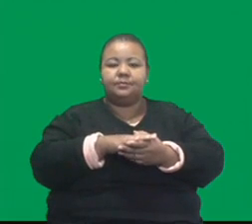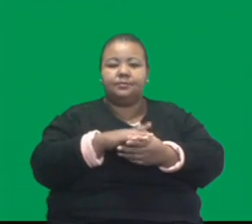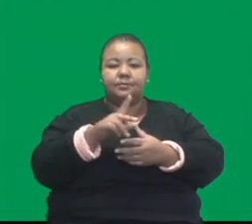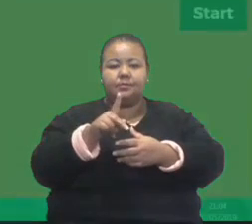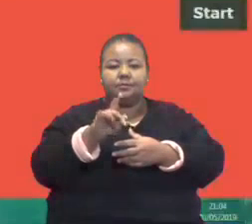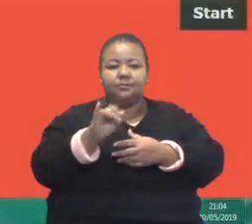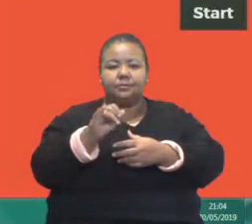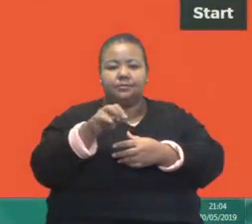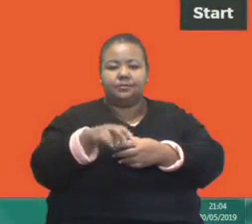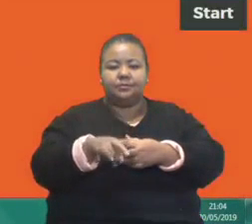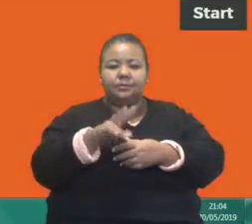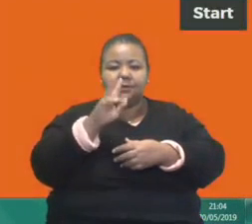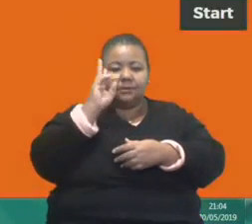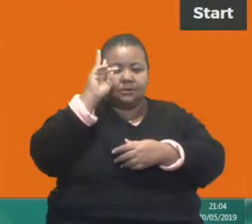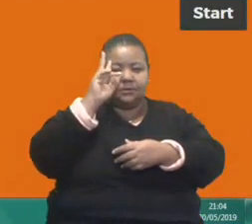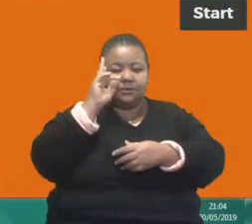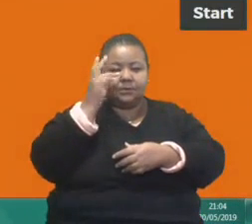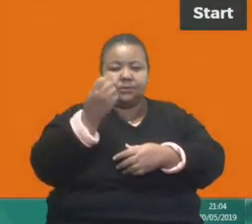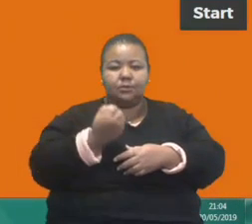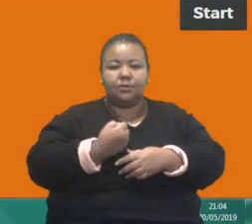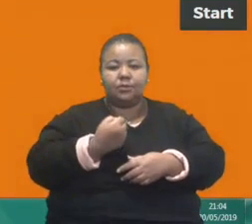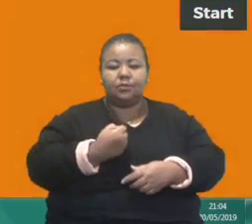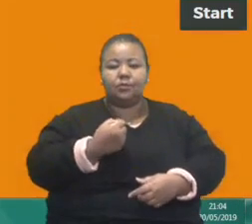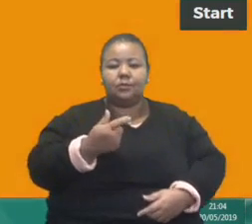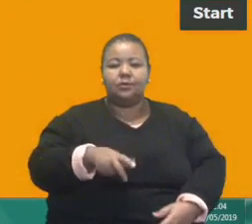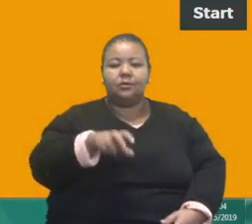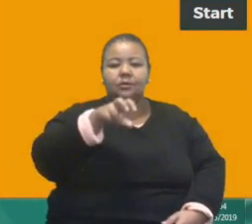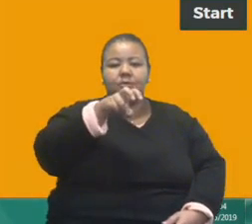PIN. Lembrando que o nosso PIN é